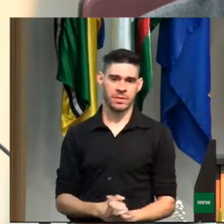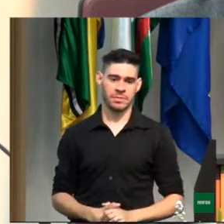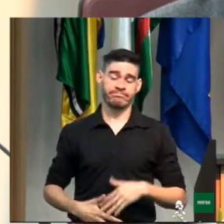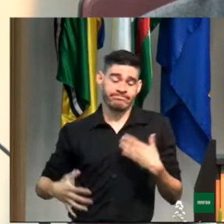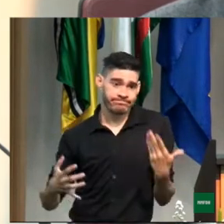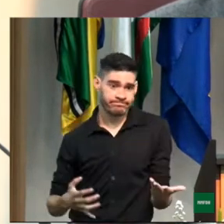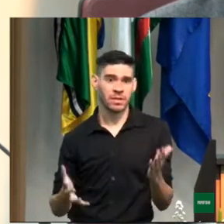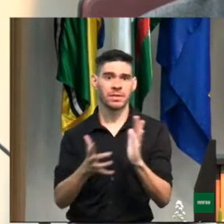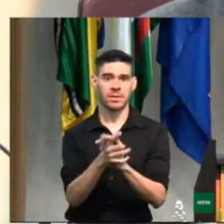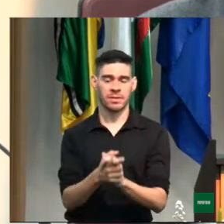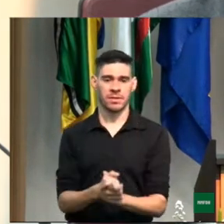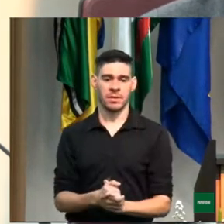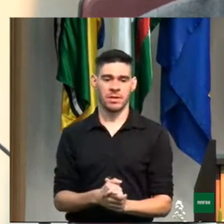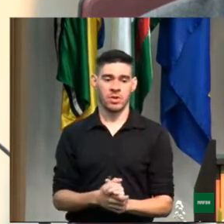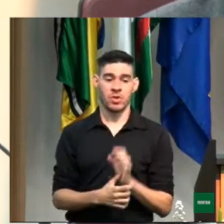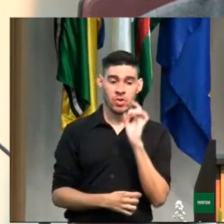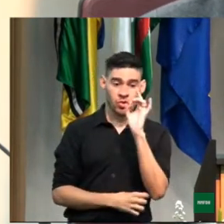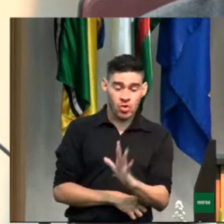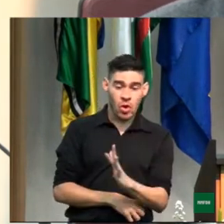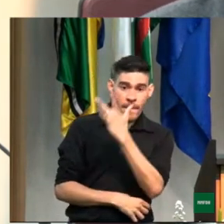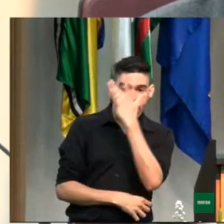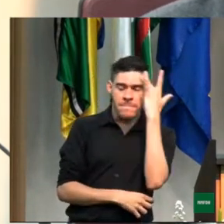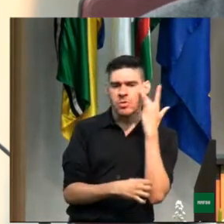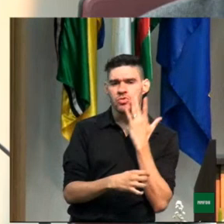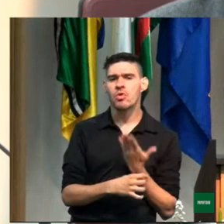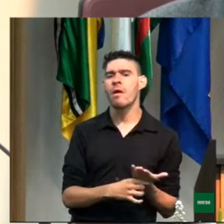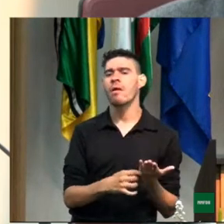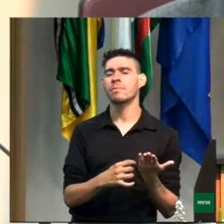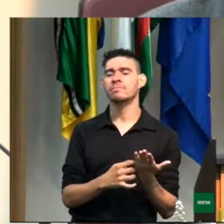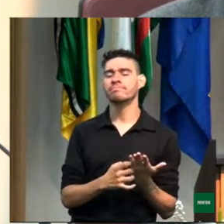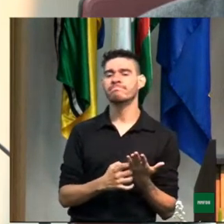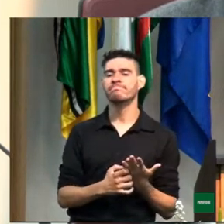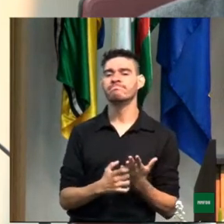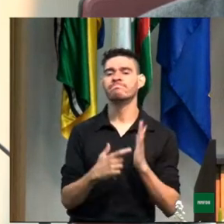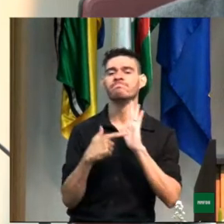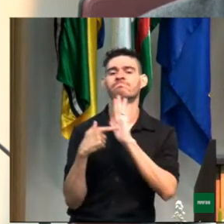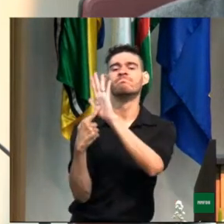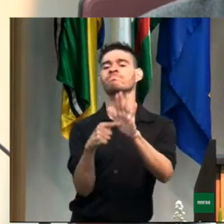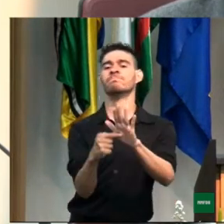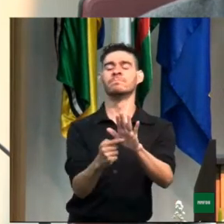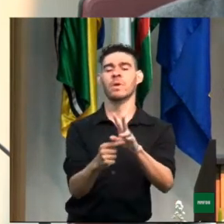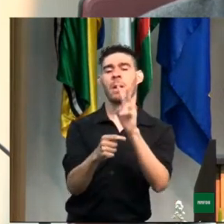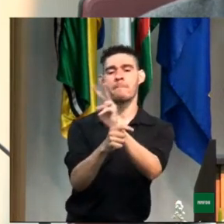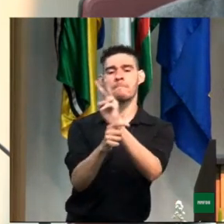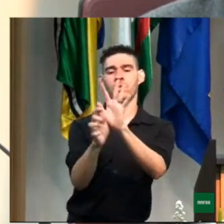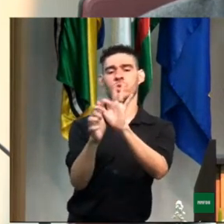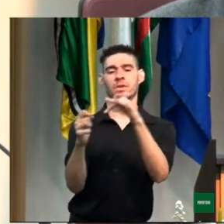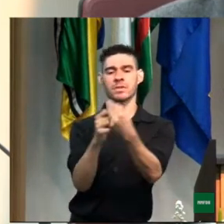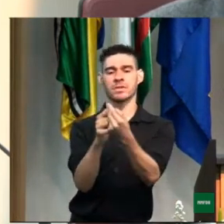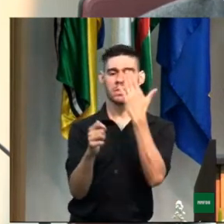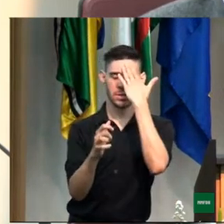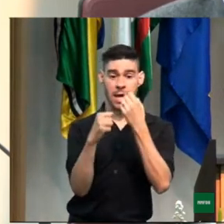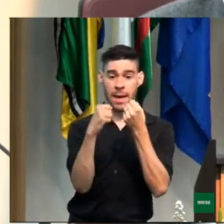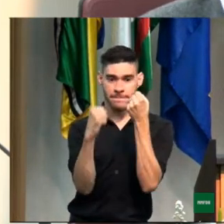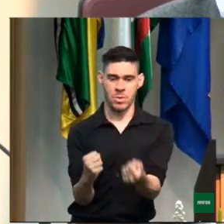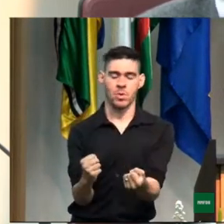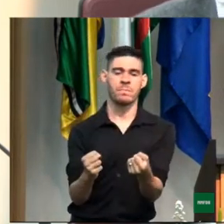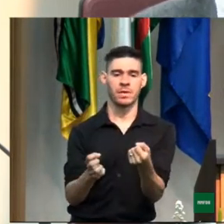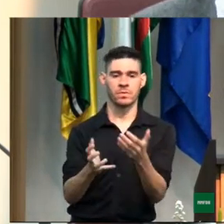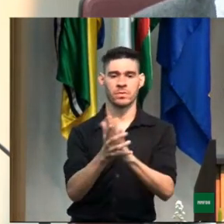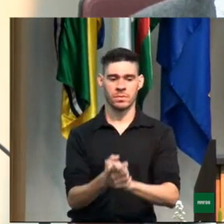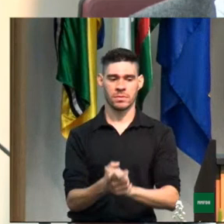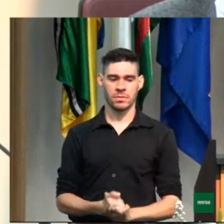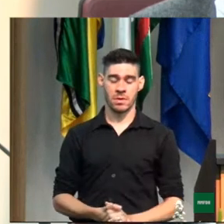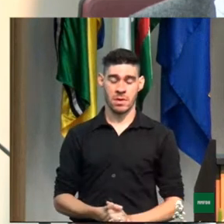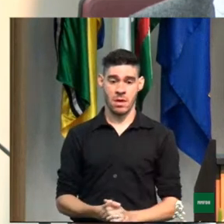quem dá a cara a tapa pela nossa família é que sabe o peso que isso tem. Então, a ministra está de